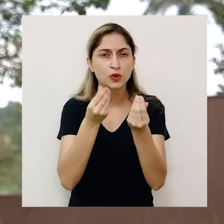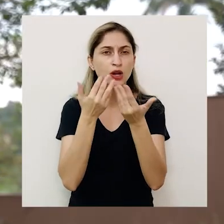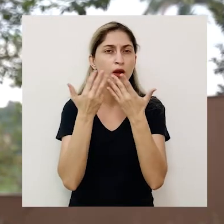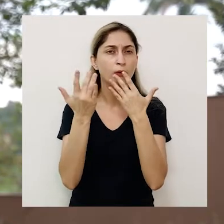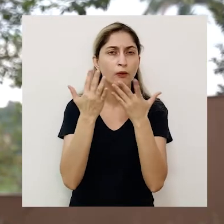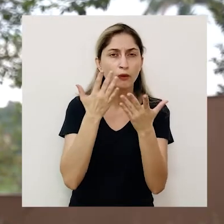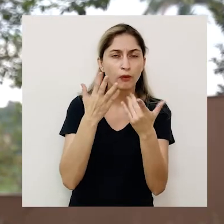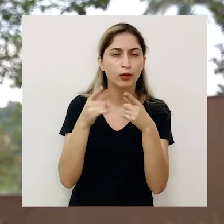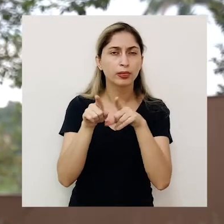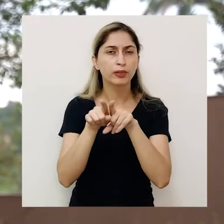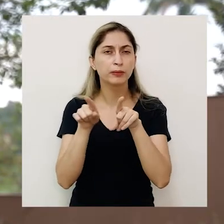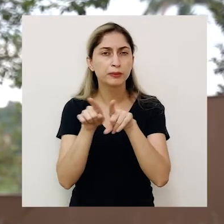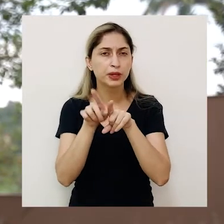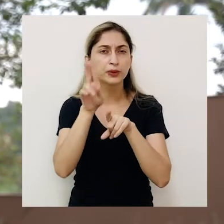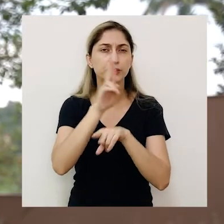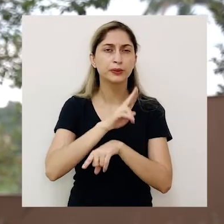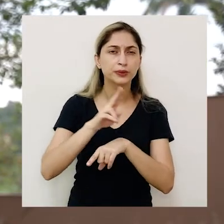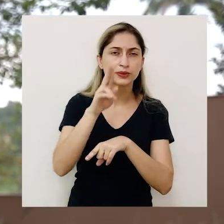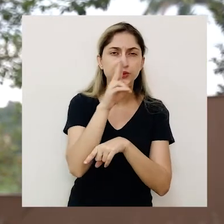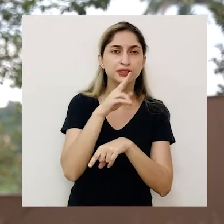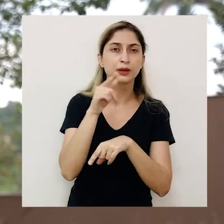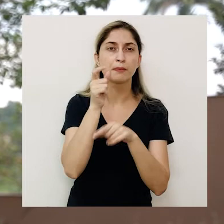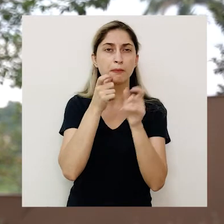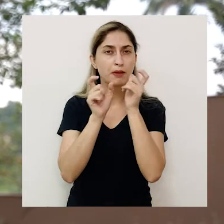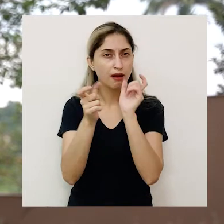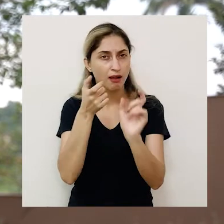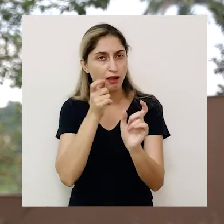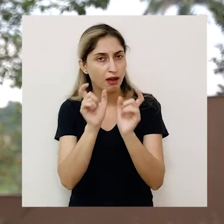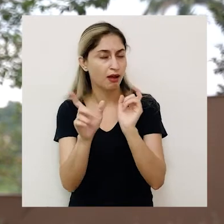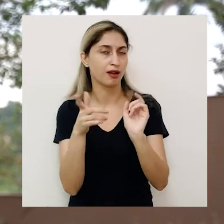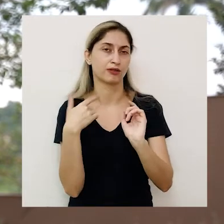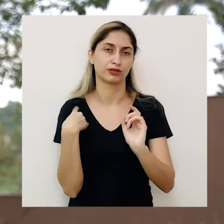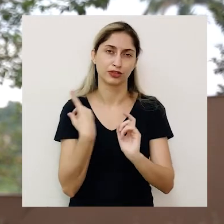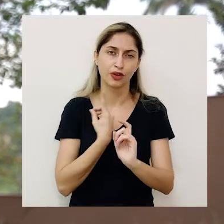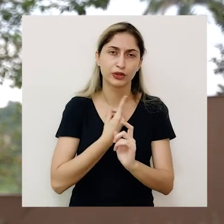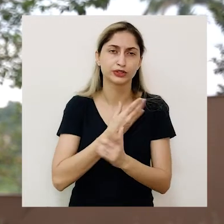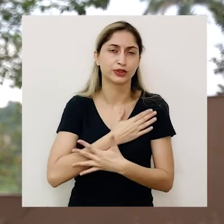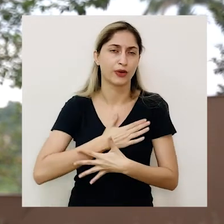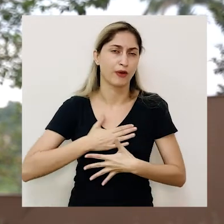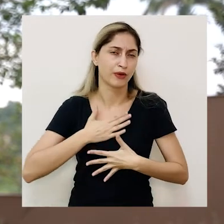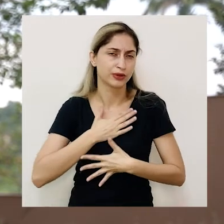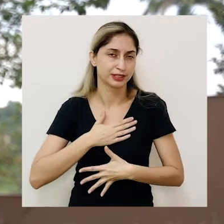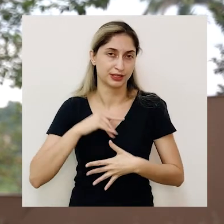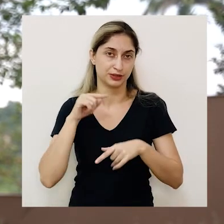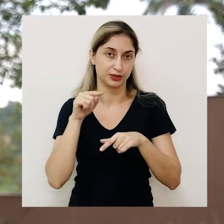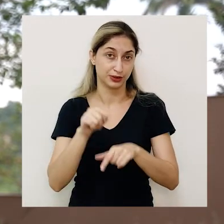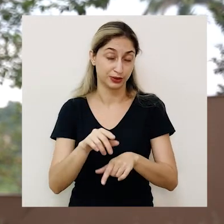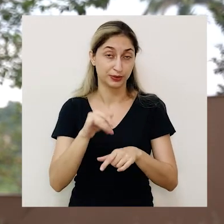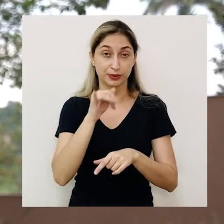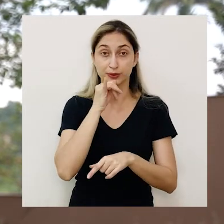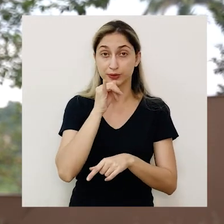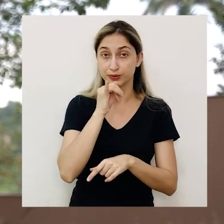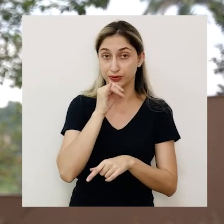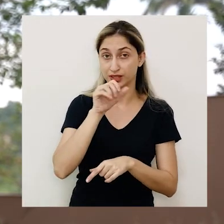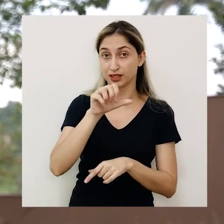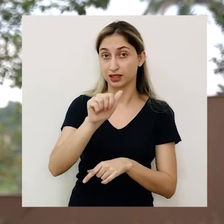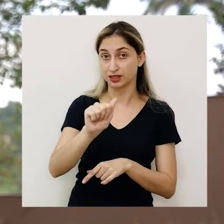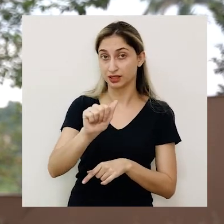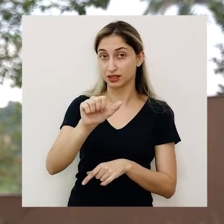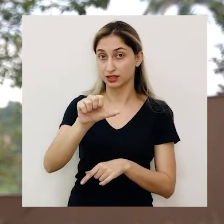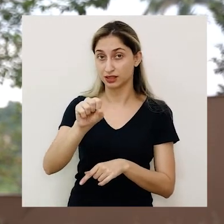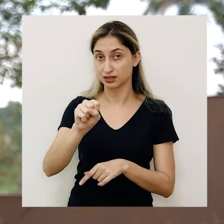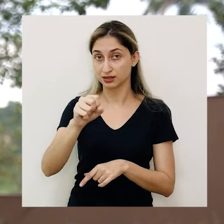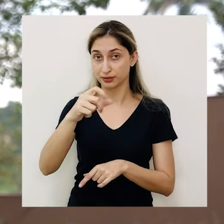texturas, cores, além de trabalhar também com as palavras, né, igual no caso da ninféia, a gente traz o